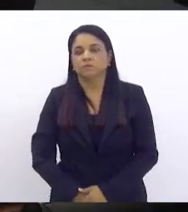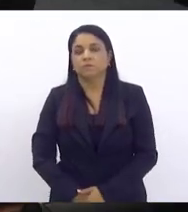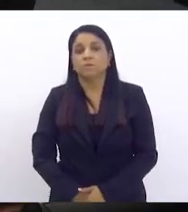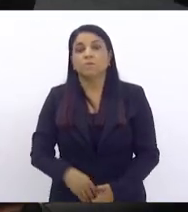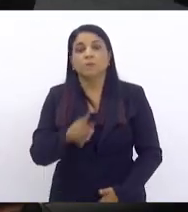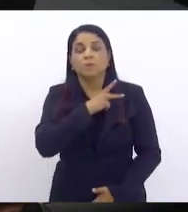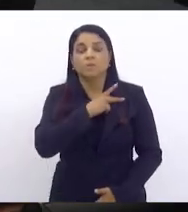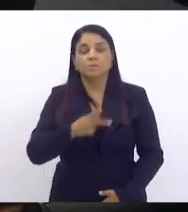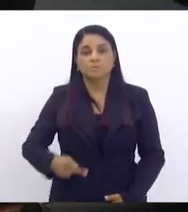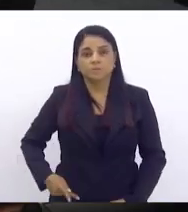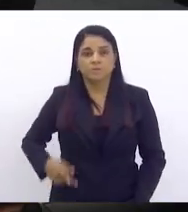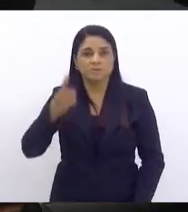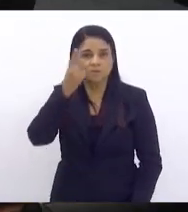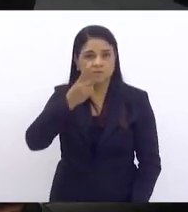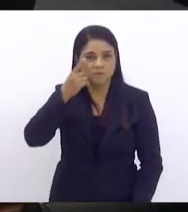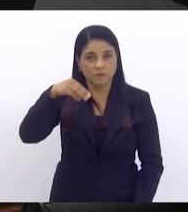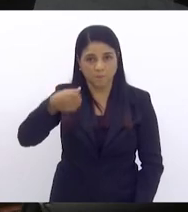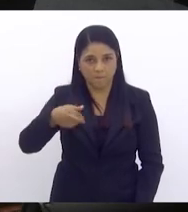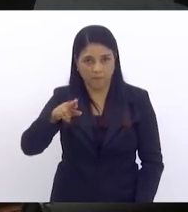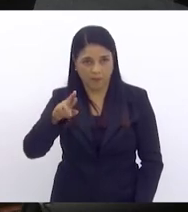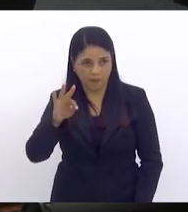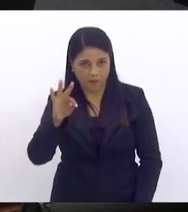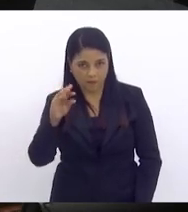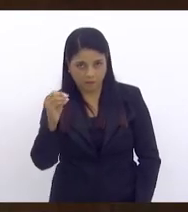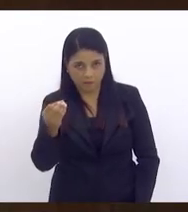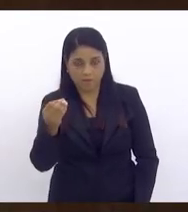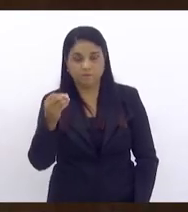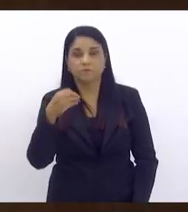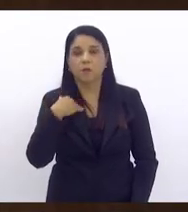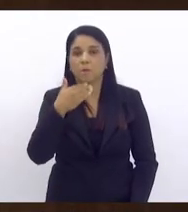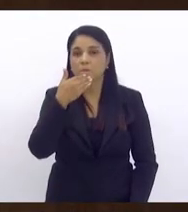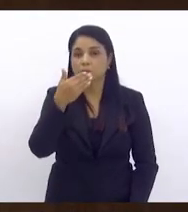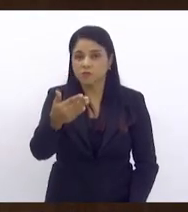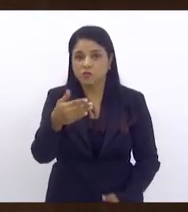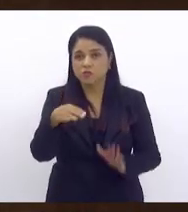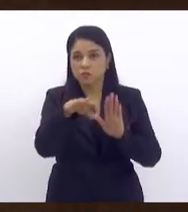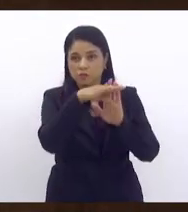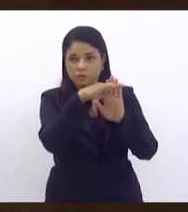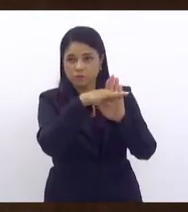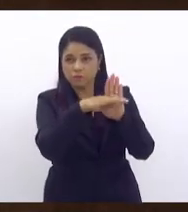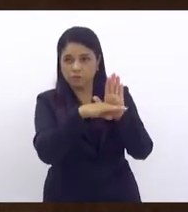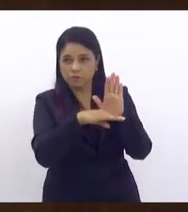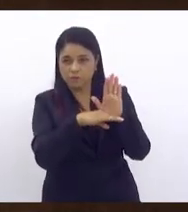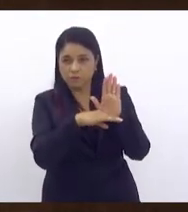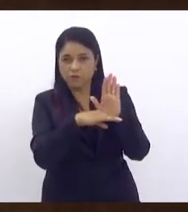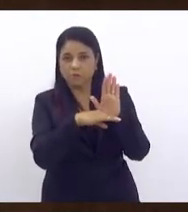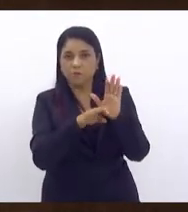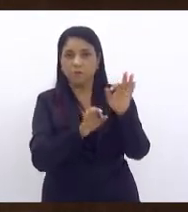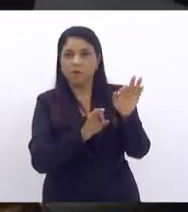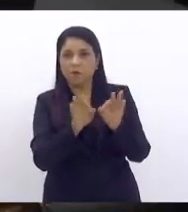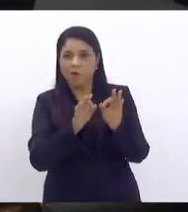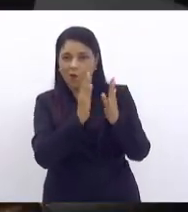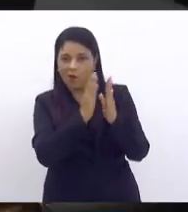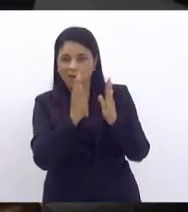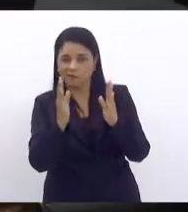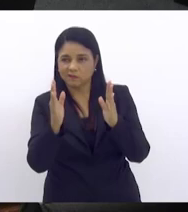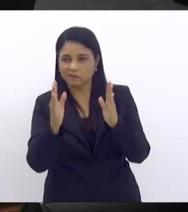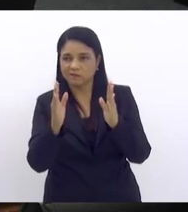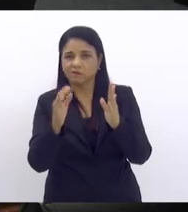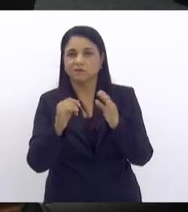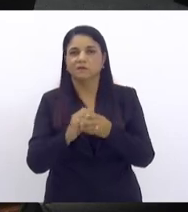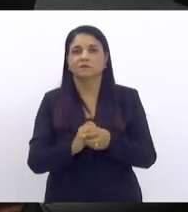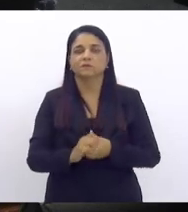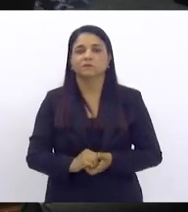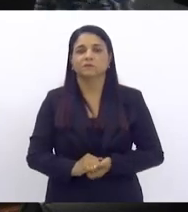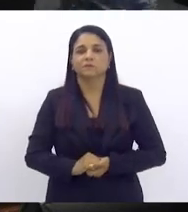queria apenas lhe pedir que, ao final, vencida a pauta, me permitisse fazer uma observação pela ordem. Pela ordem autorizada,